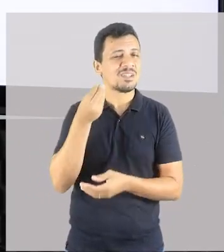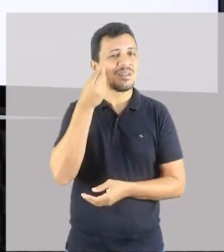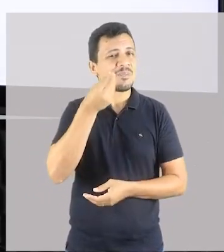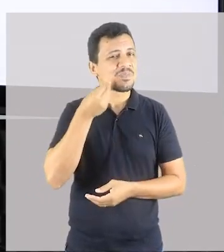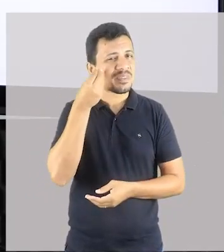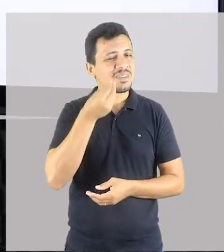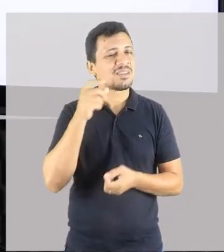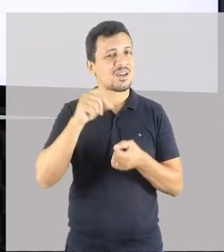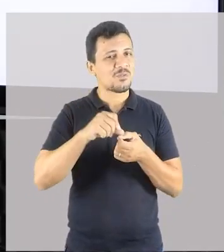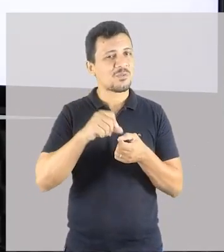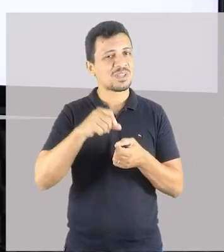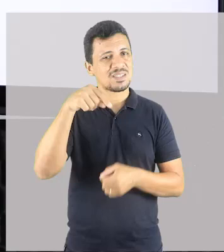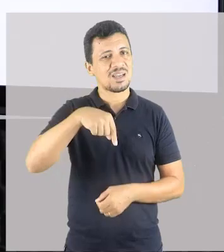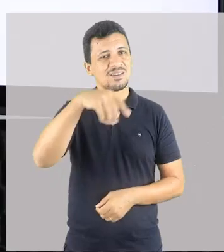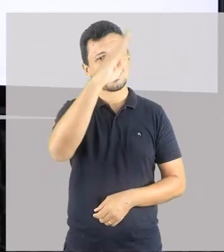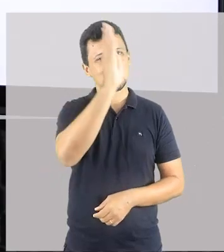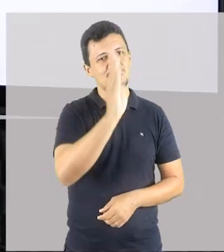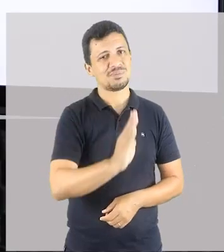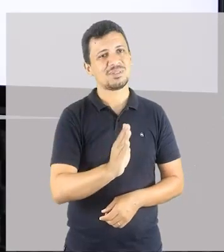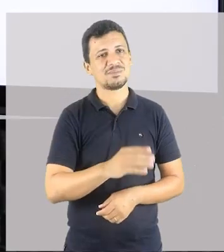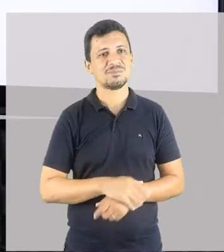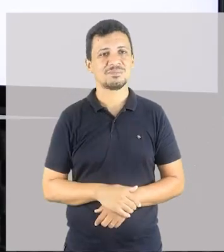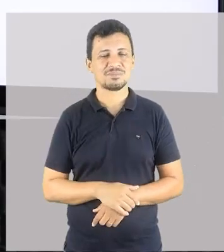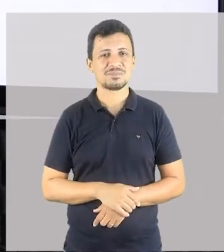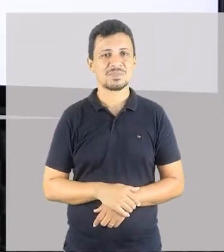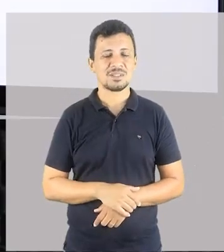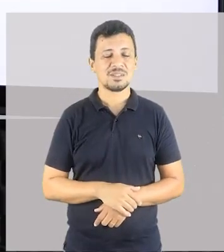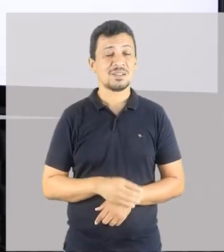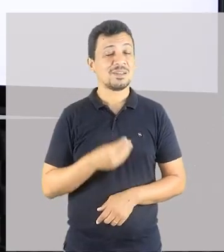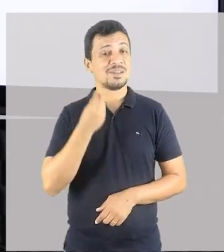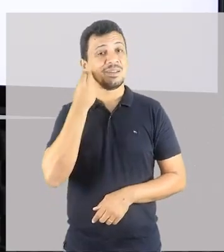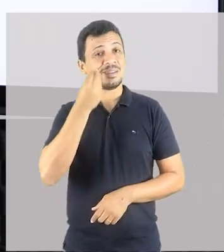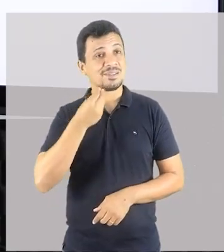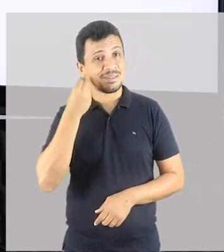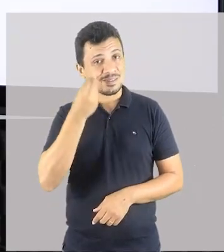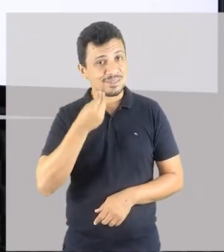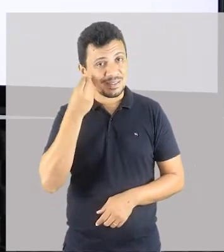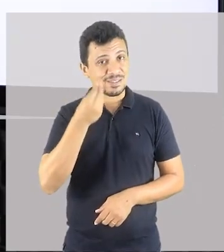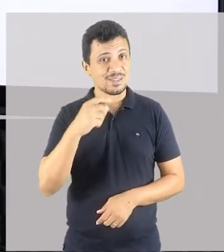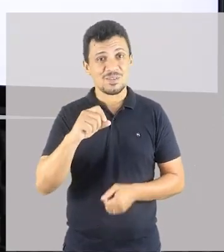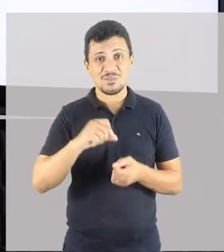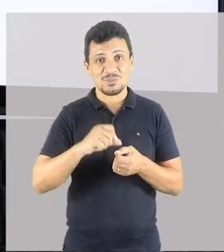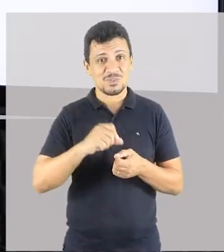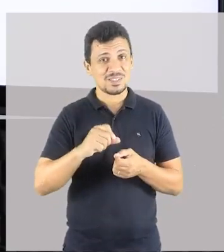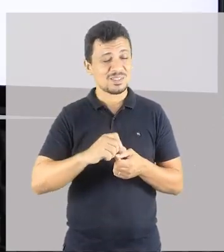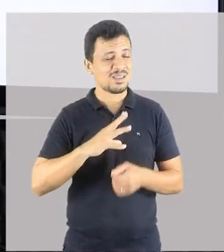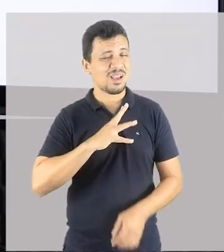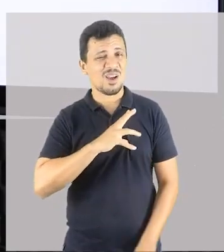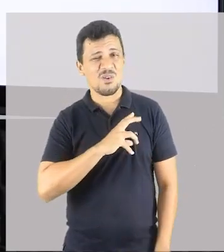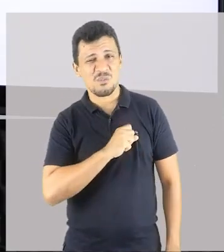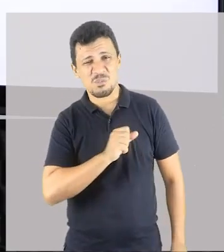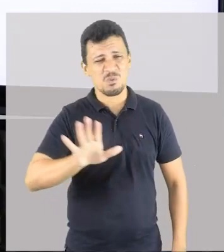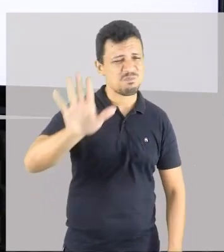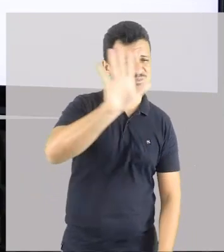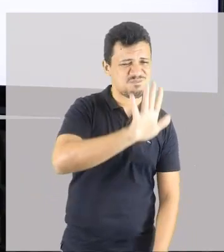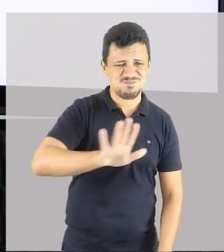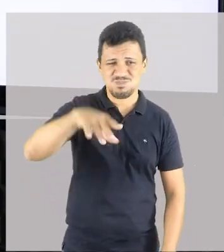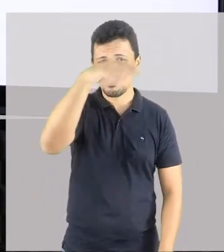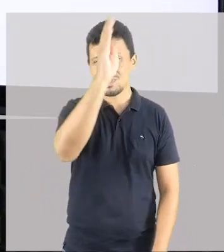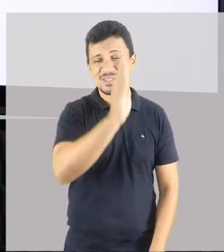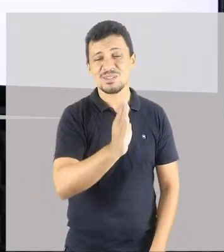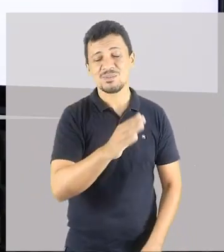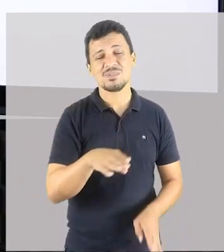fazer aqui. Né? Então, de uma certa forma, a gente tenta fazer um nacionalismo, né? Mas de uma forma ou de outra ainda